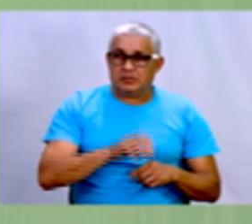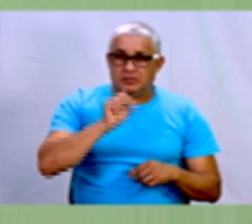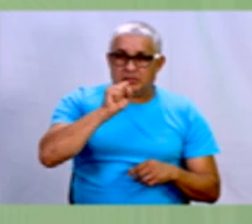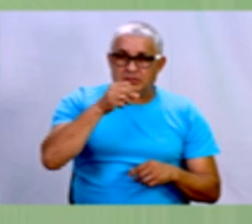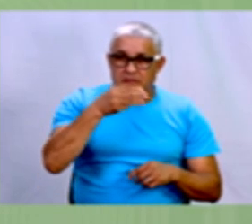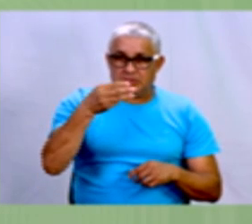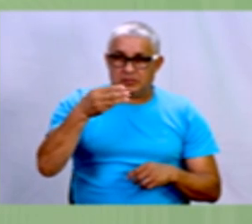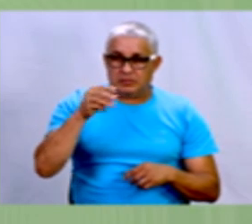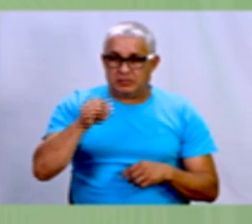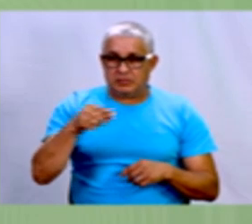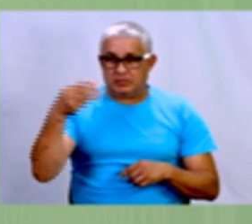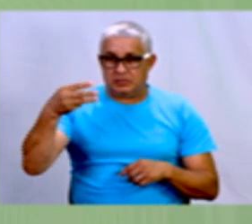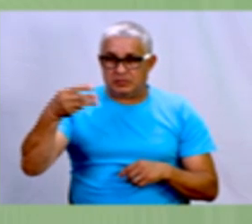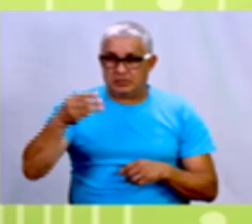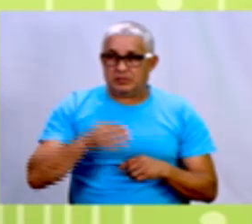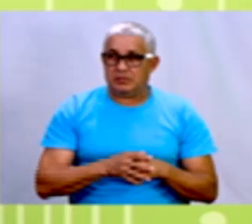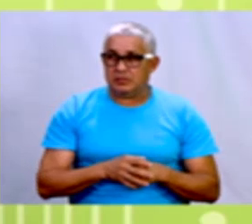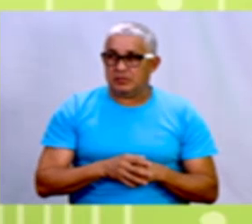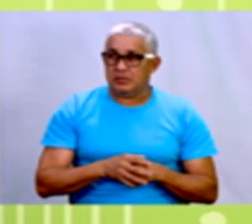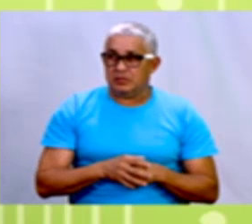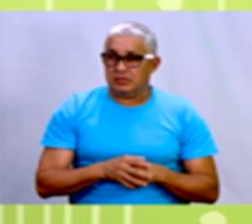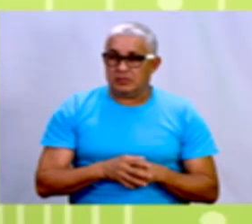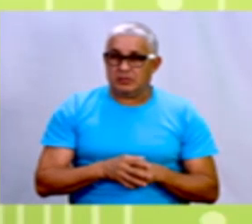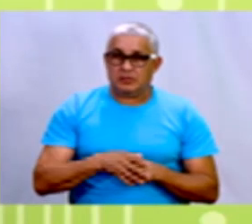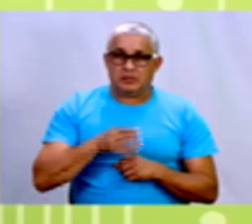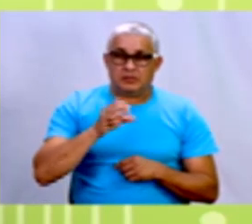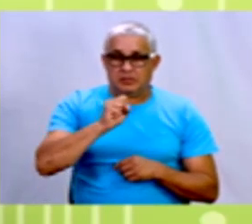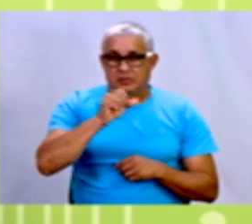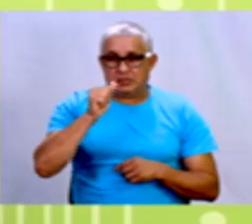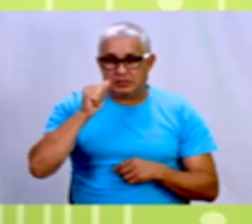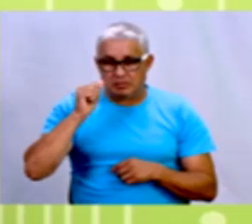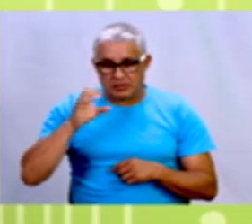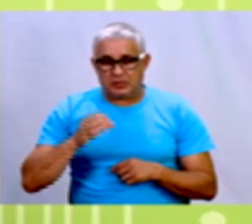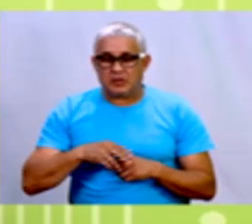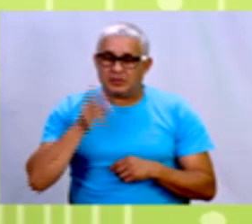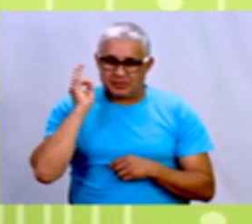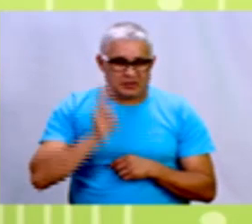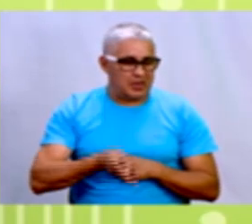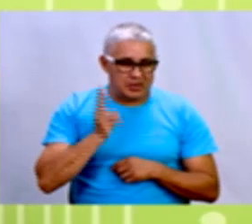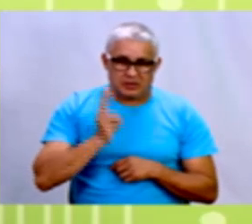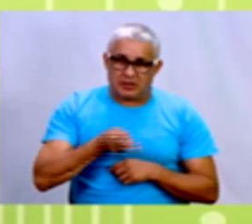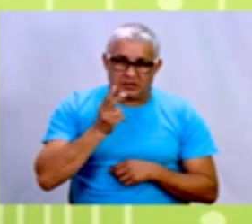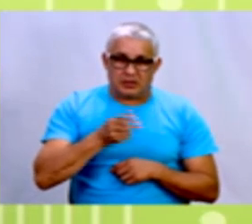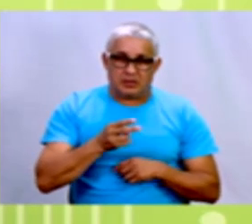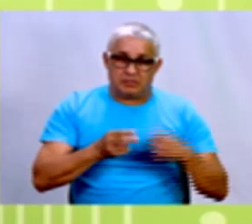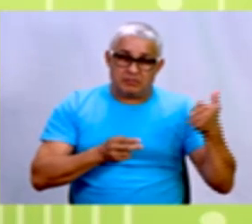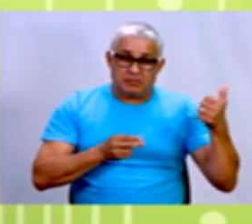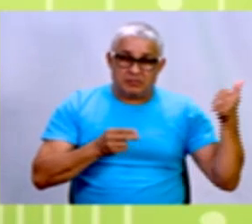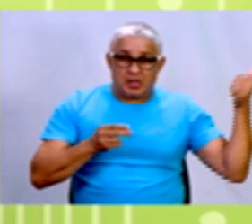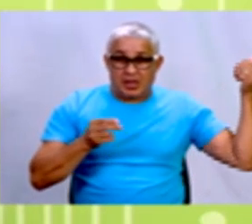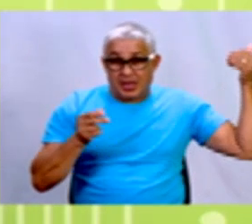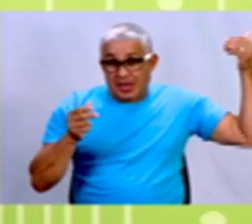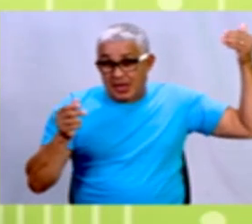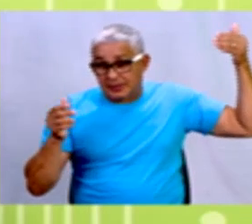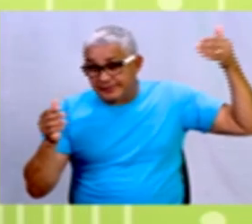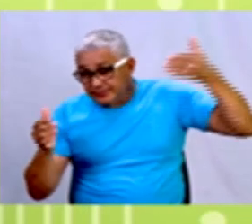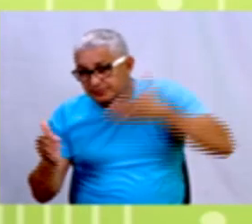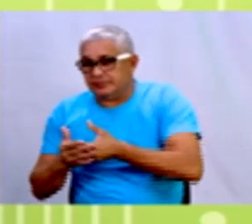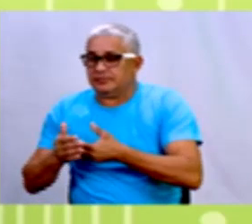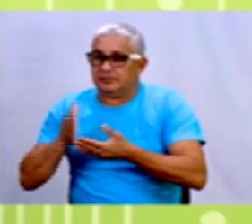833,33. Pessoal, sistema de amortização constante. A amortização é sempre a mesma, da primeira até a última parcela.